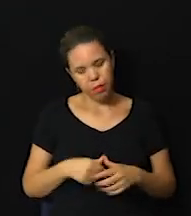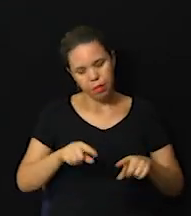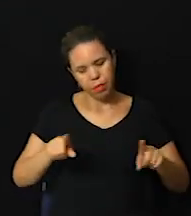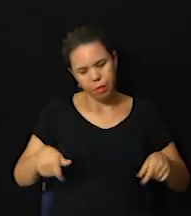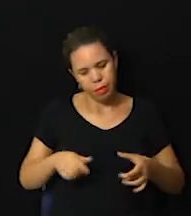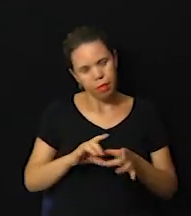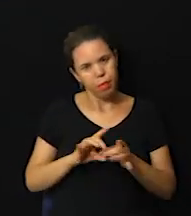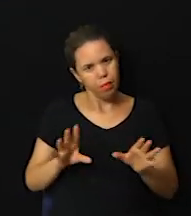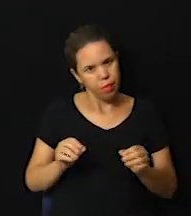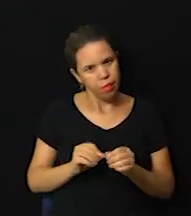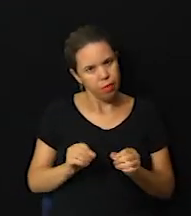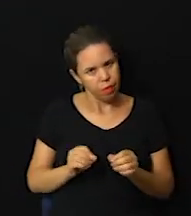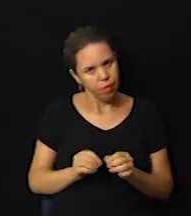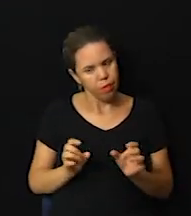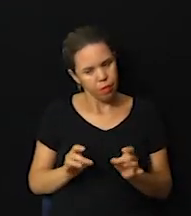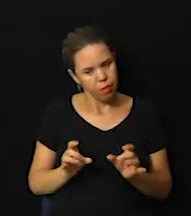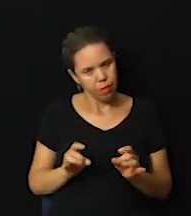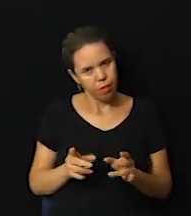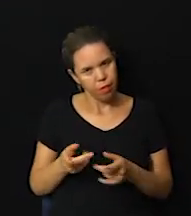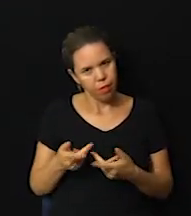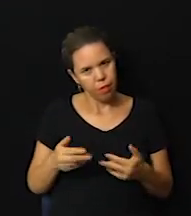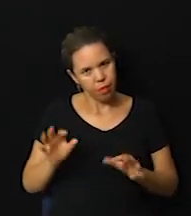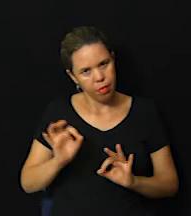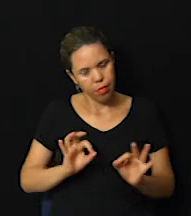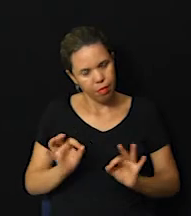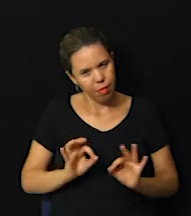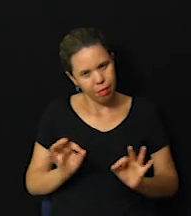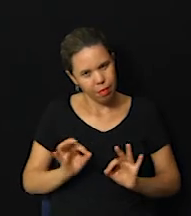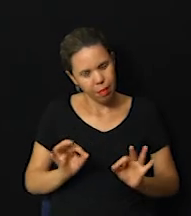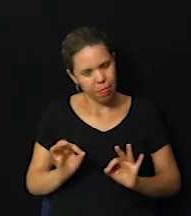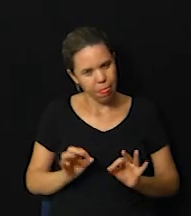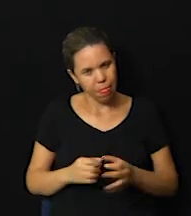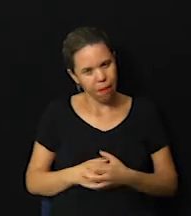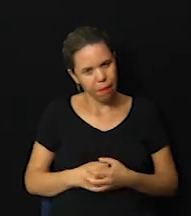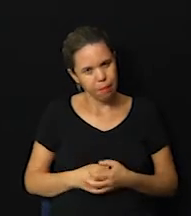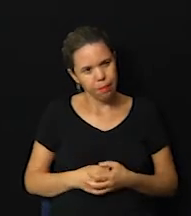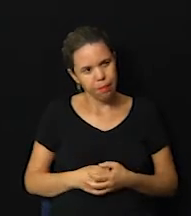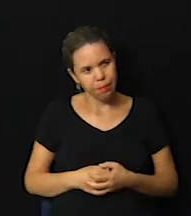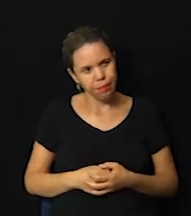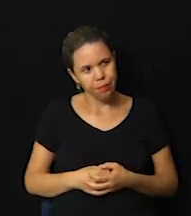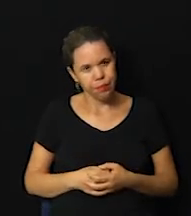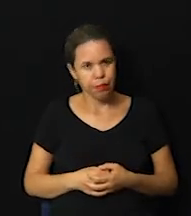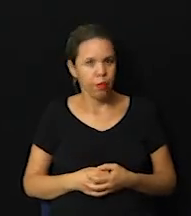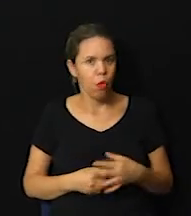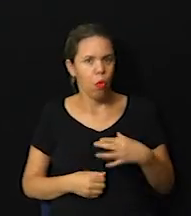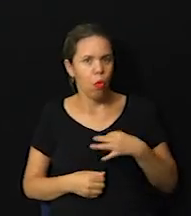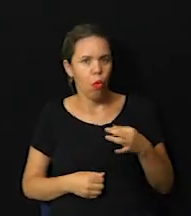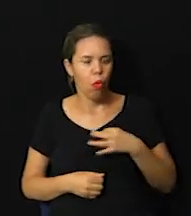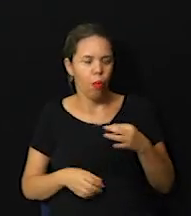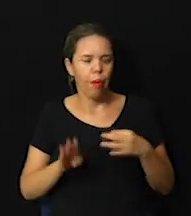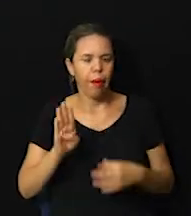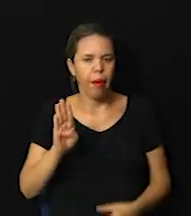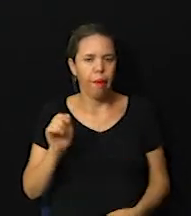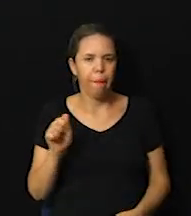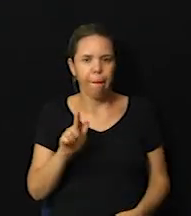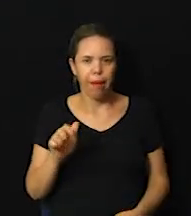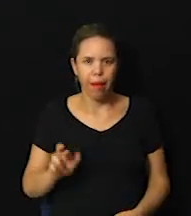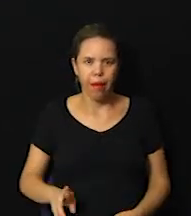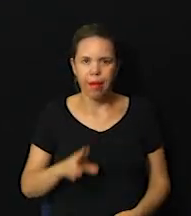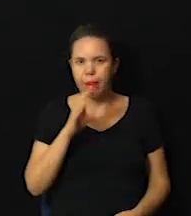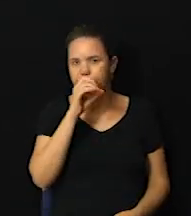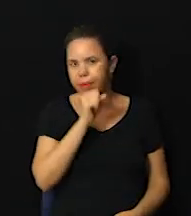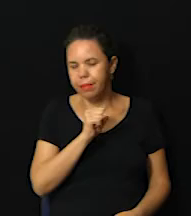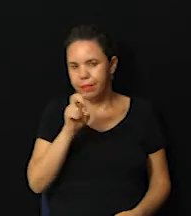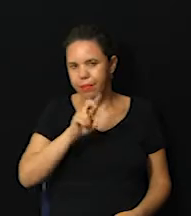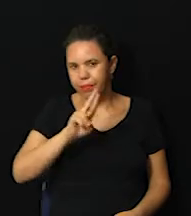sala, libera para poder arrumar, organizar para o bazar. Faz o bazar no sábado. E aí, colhe tudo para que a